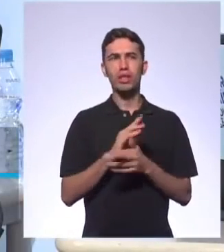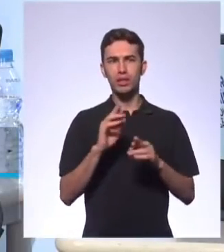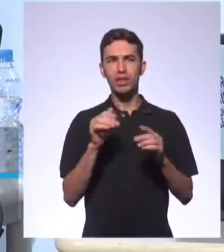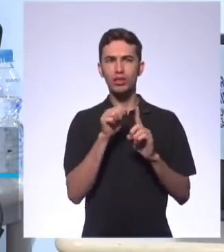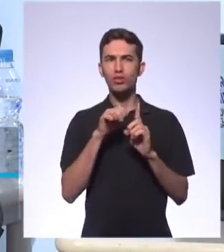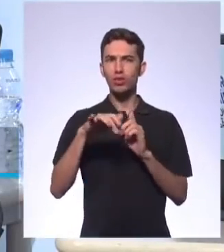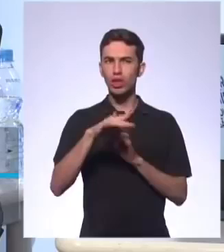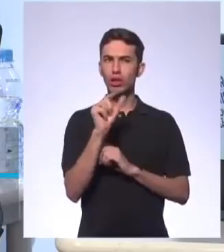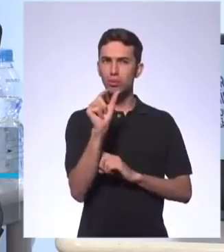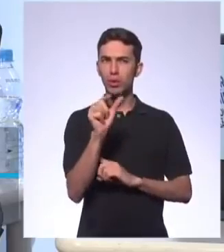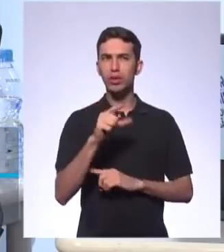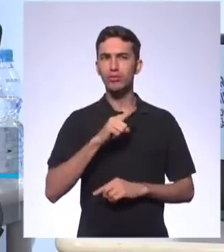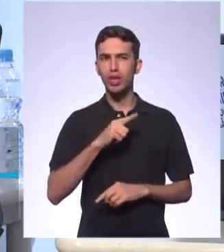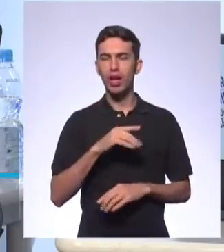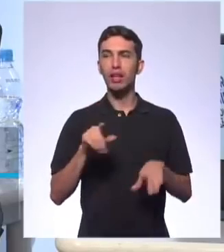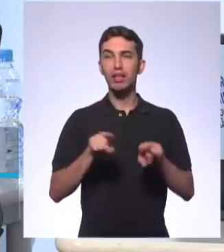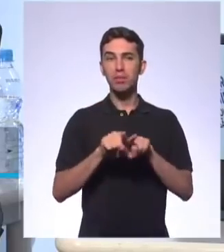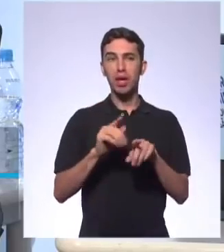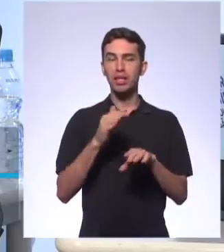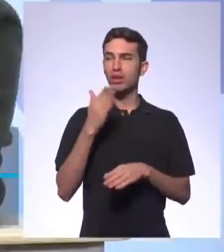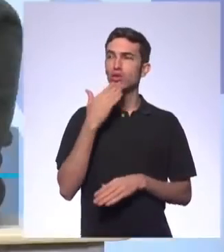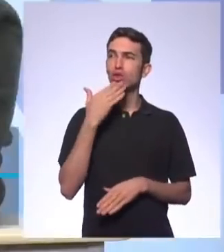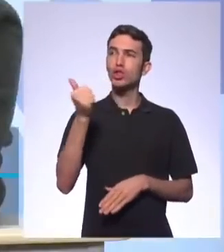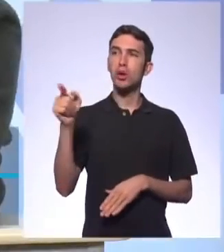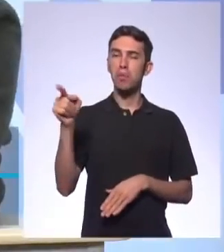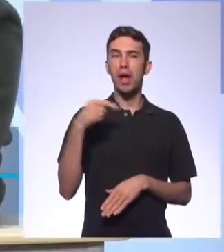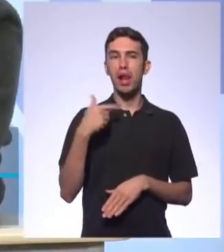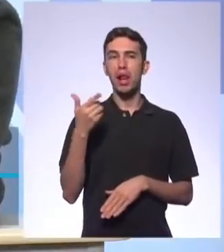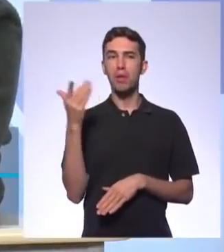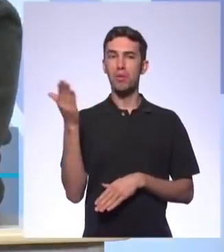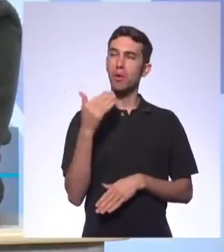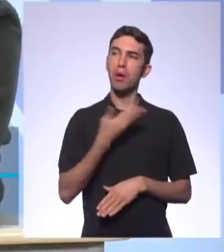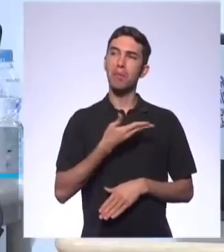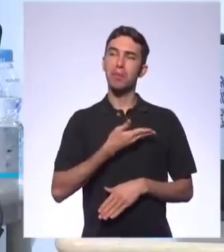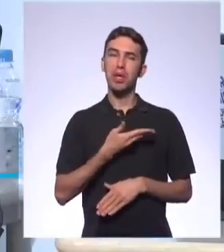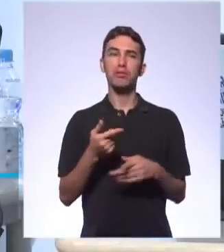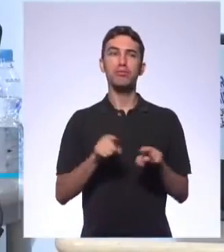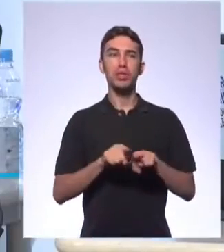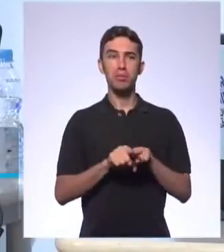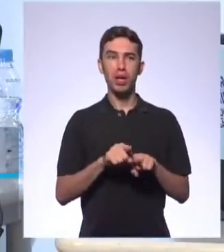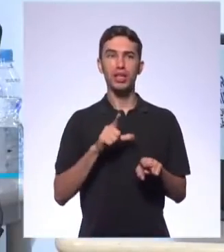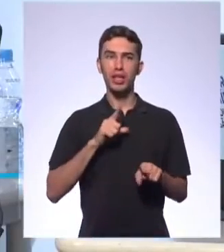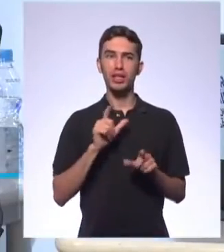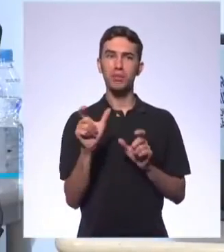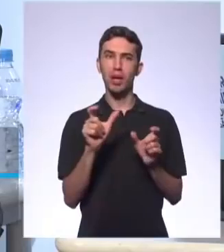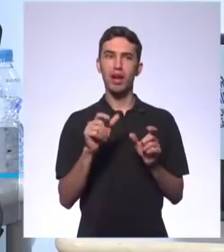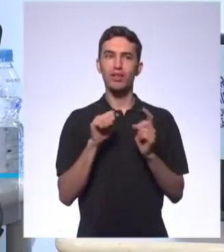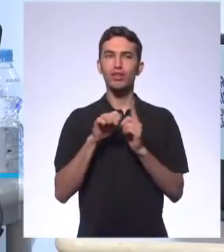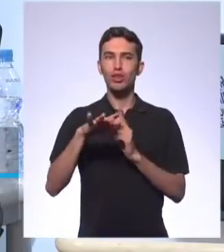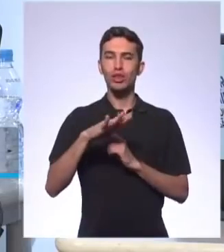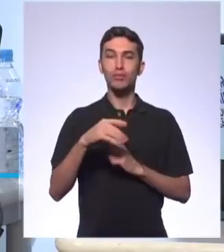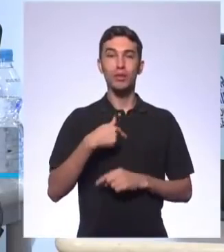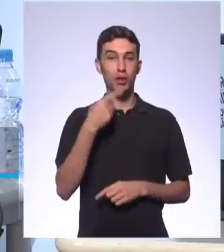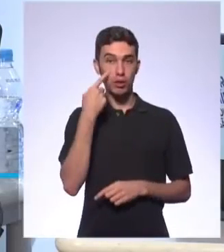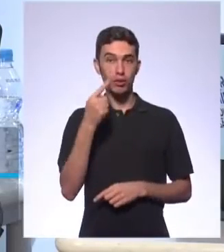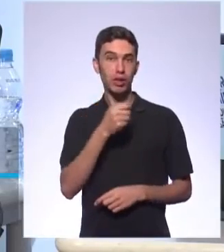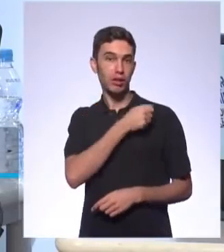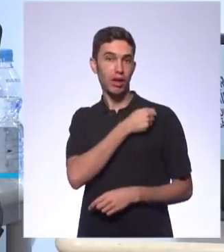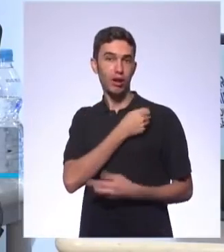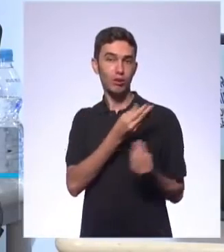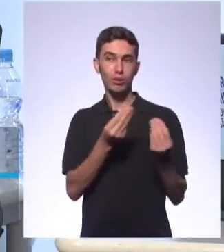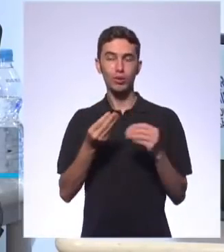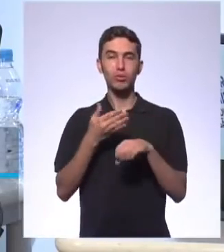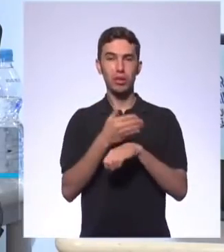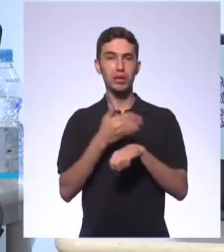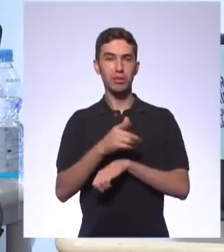alguns jeitos de chamar assim o outro colega também tem, né? Mas eu vi que muito aluno também está participando, então estou de olho nisso,